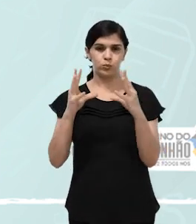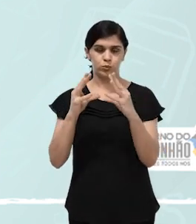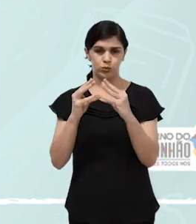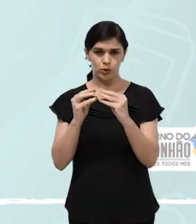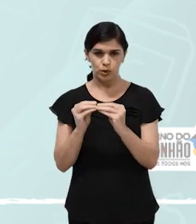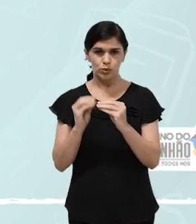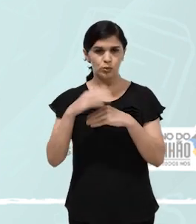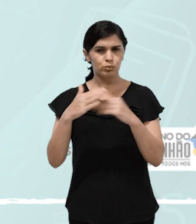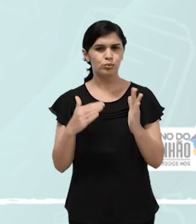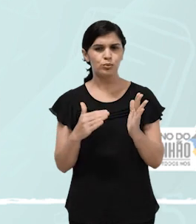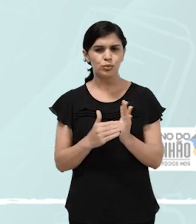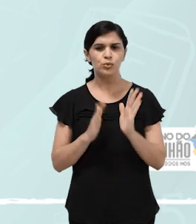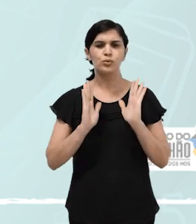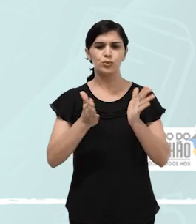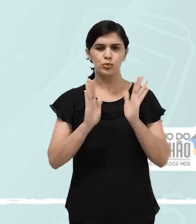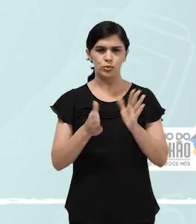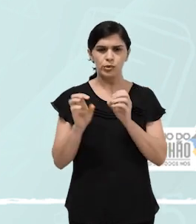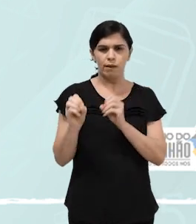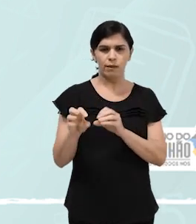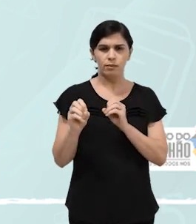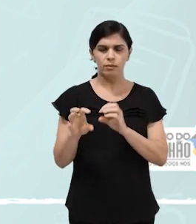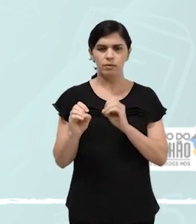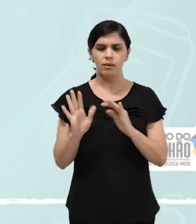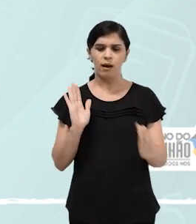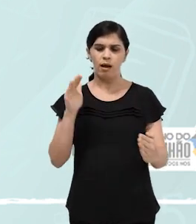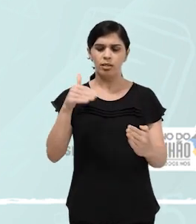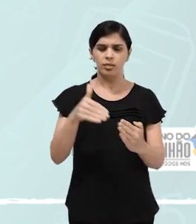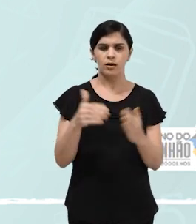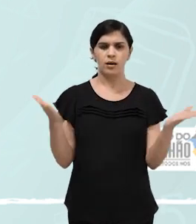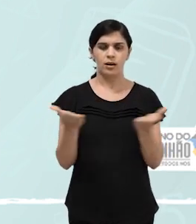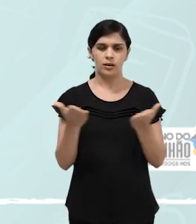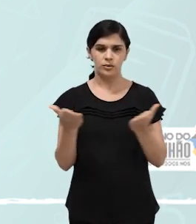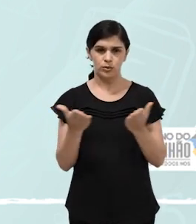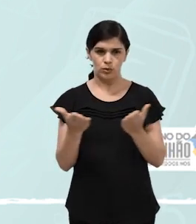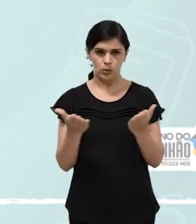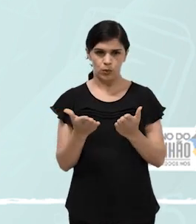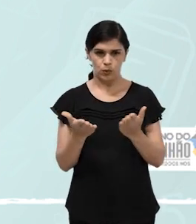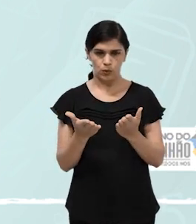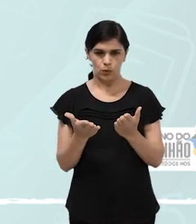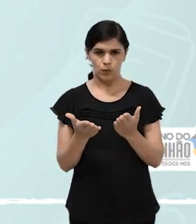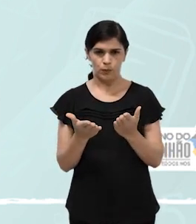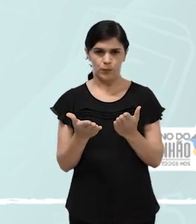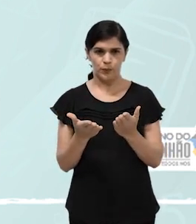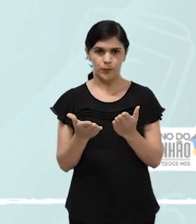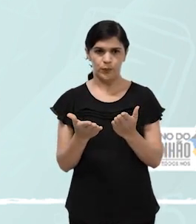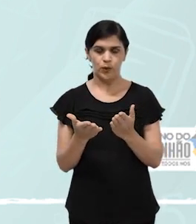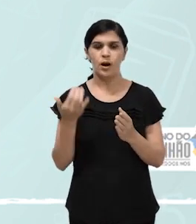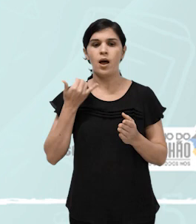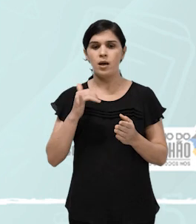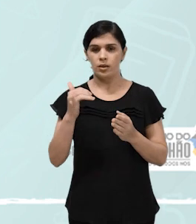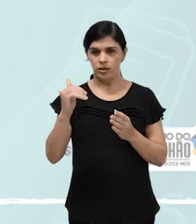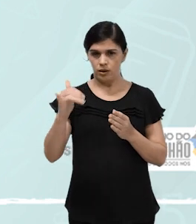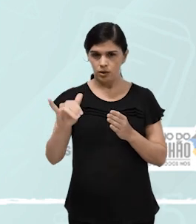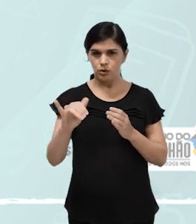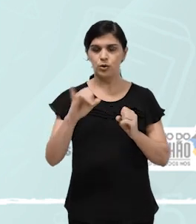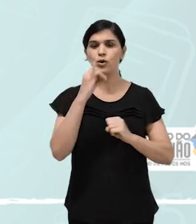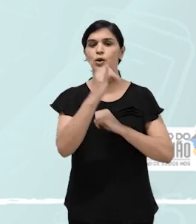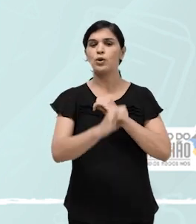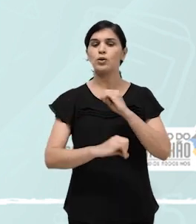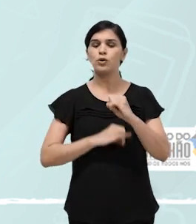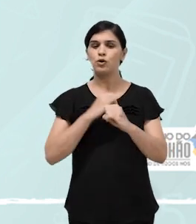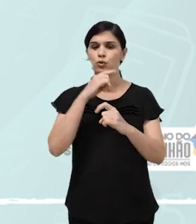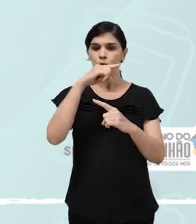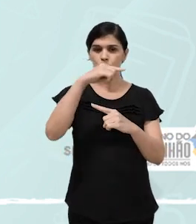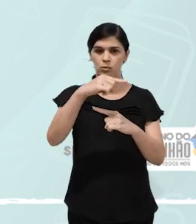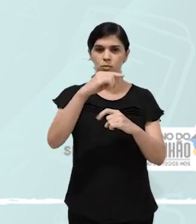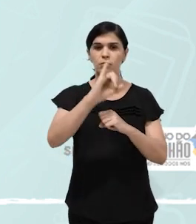até agora e vamos para as propriedades periódicas, que são a energia de ionização, a